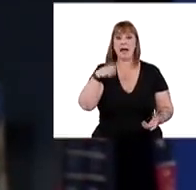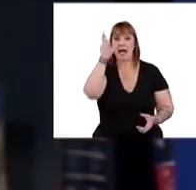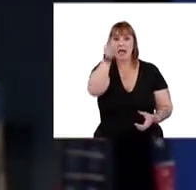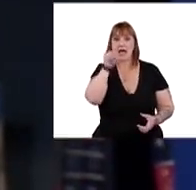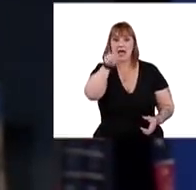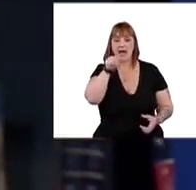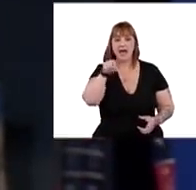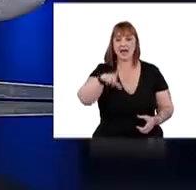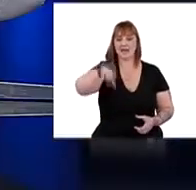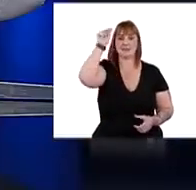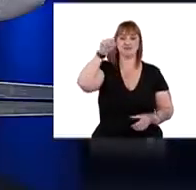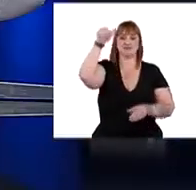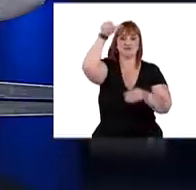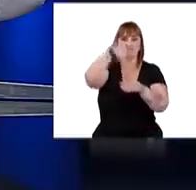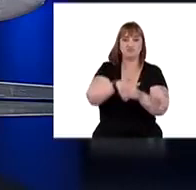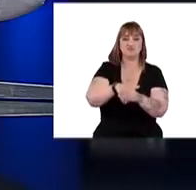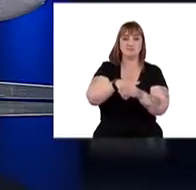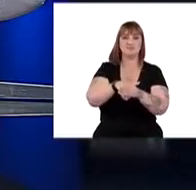esse